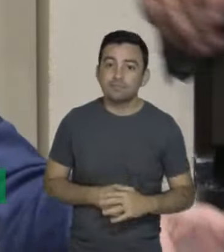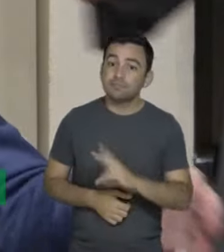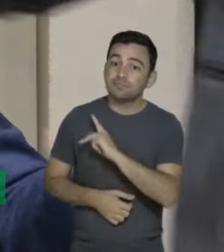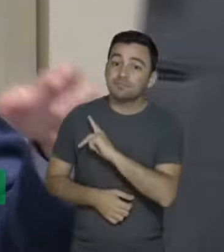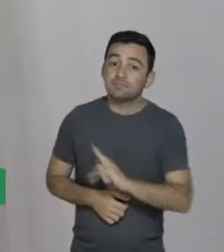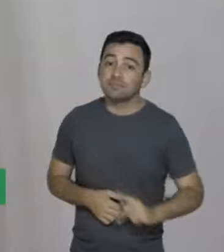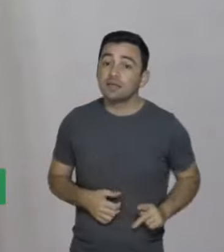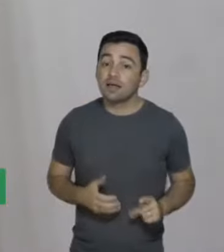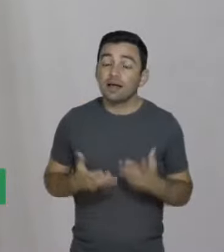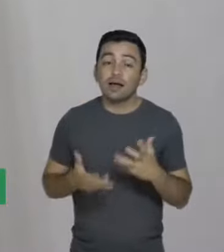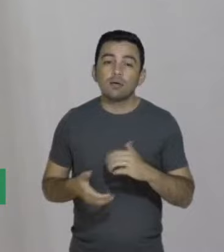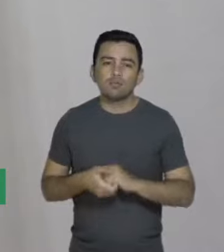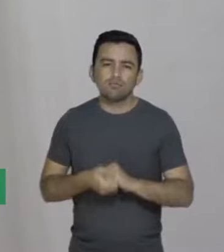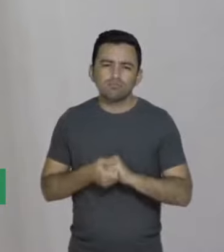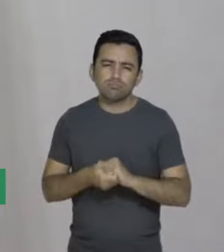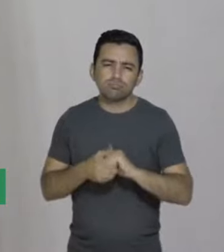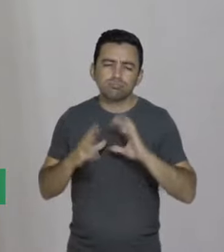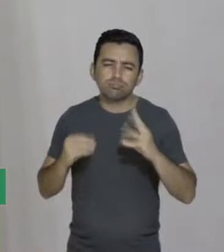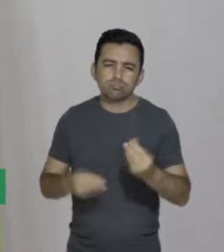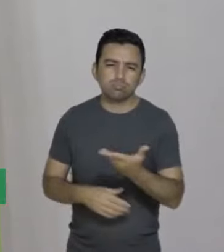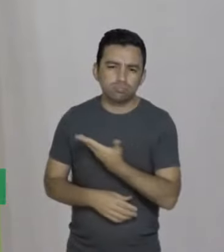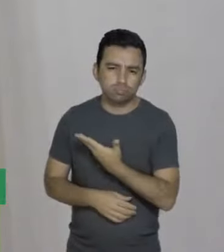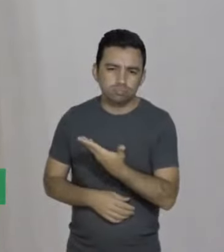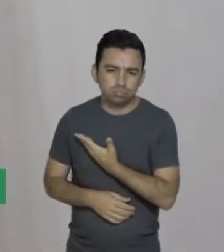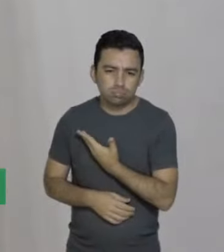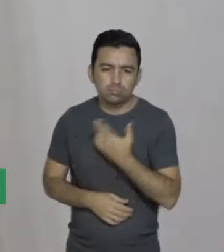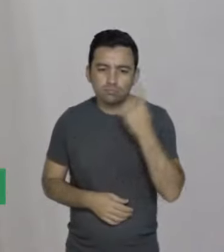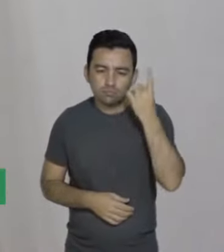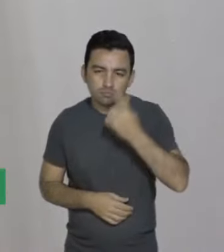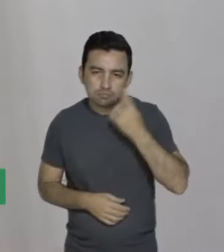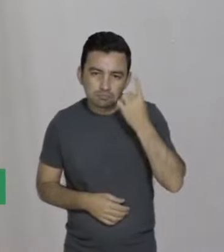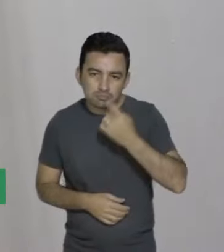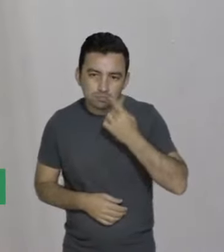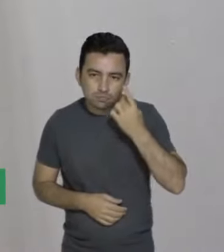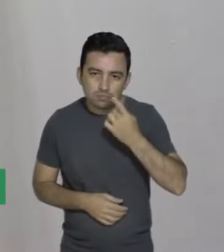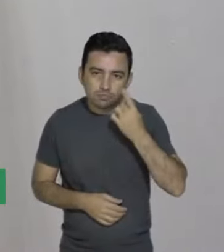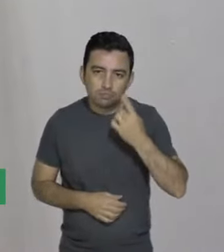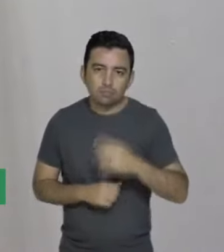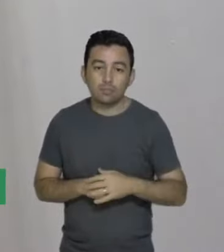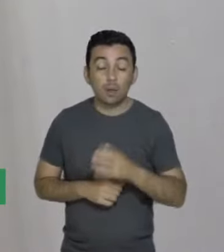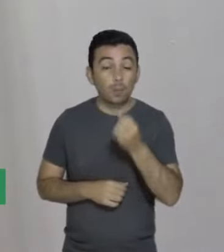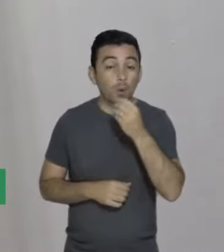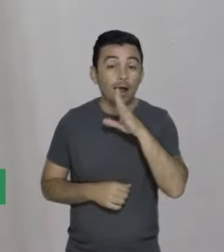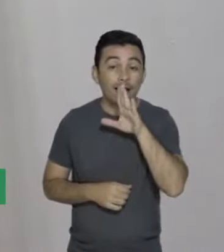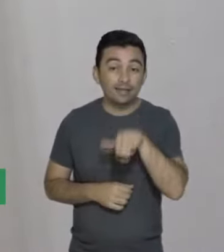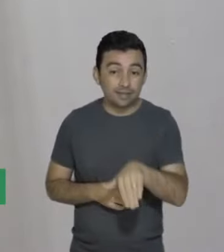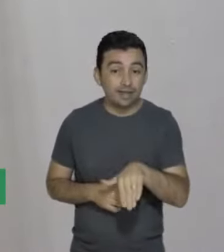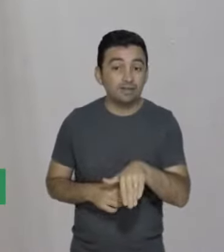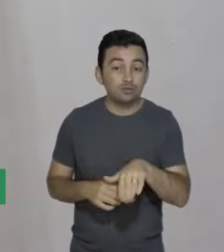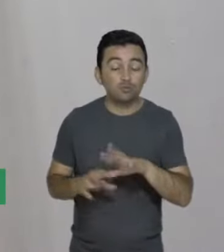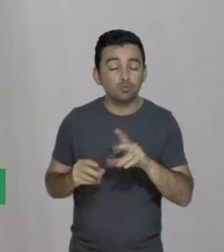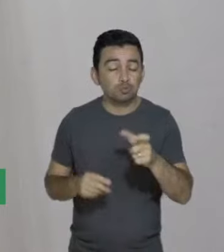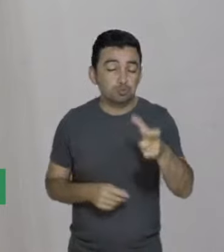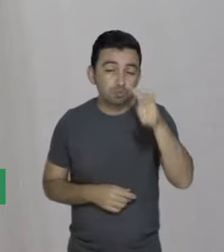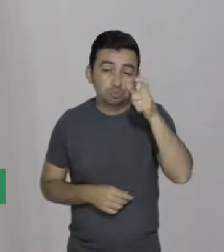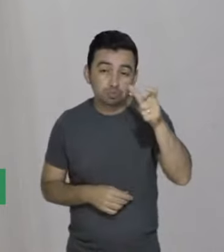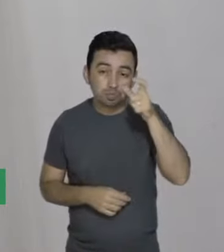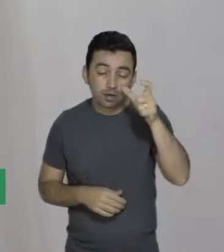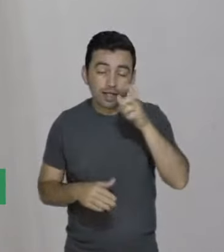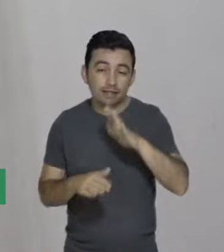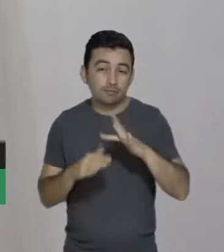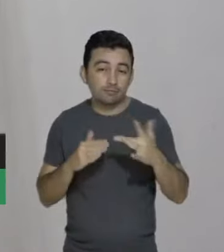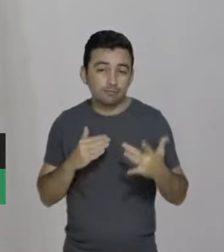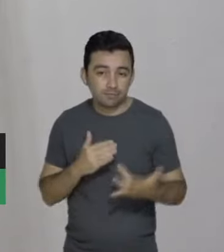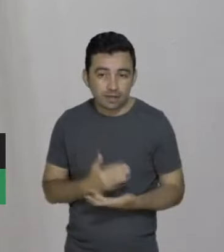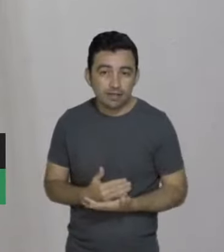cumprimentar todos os colegas deputados e deputados uma boa tarde também aqui nos acompanha pelas redes sociais também